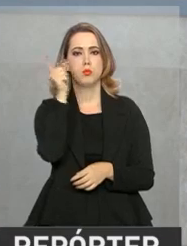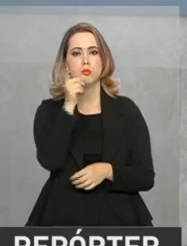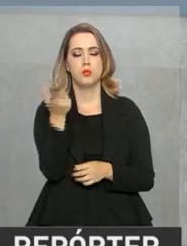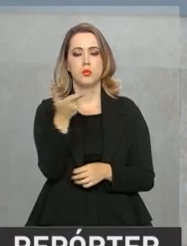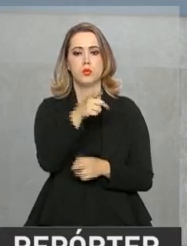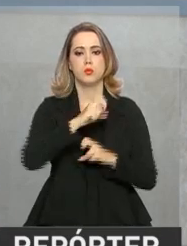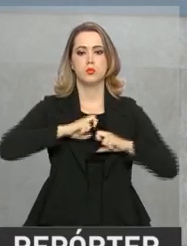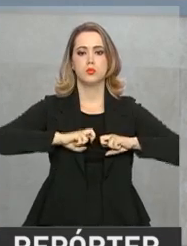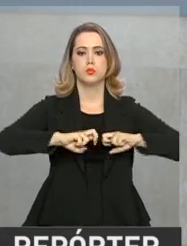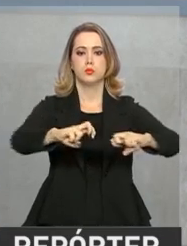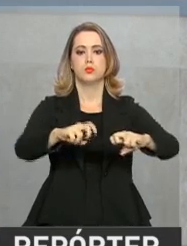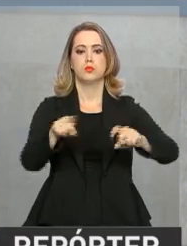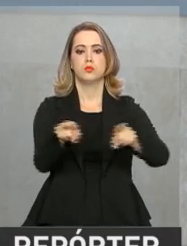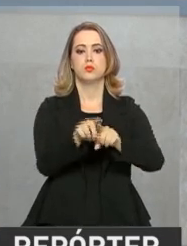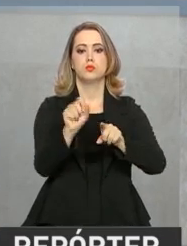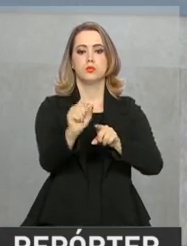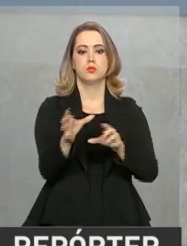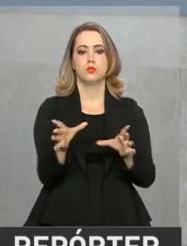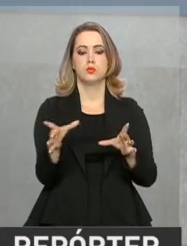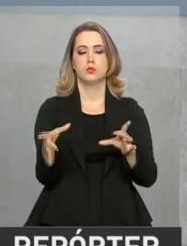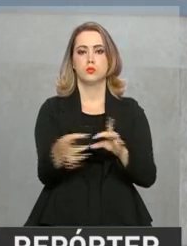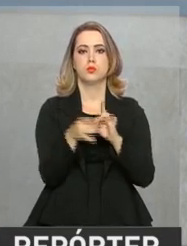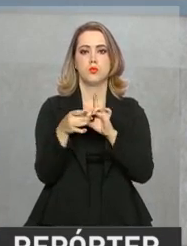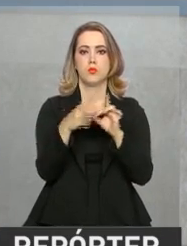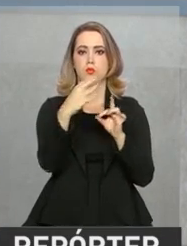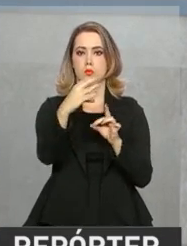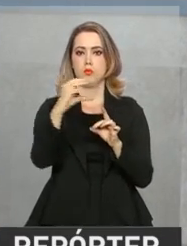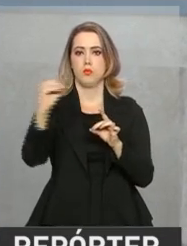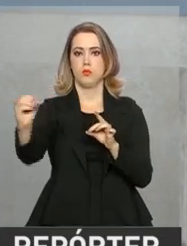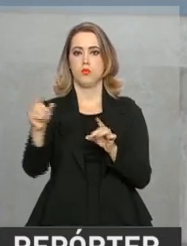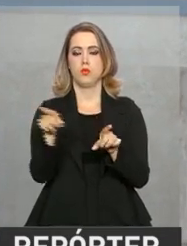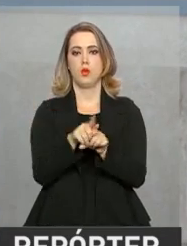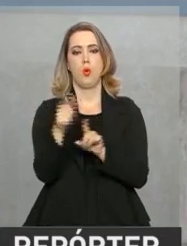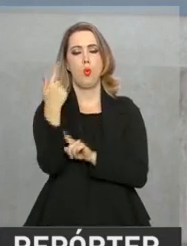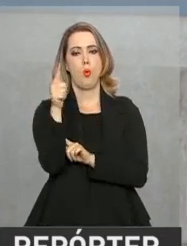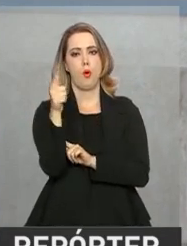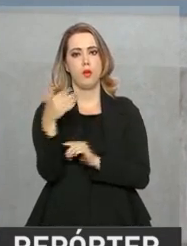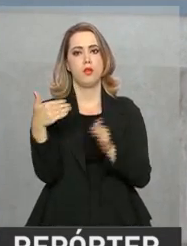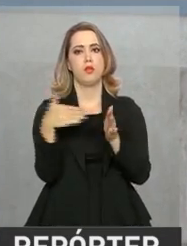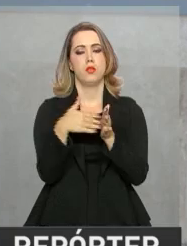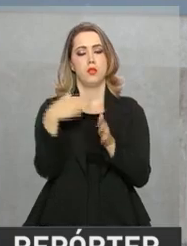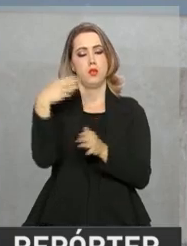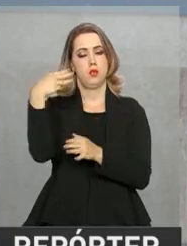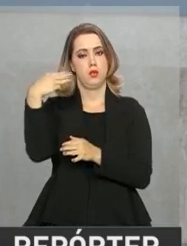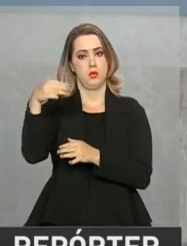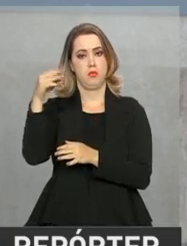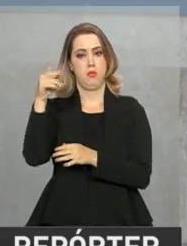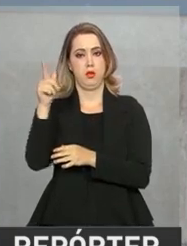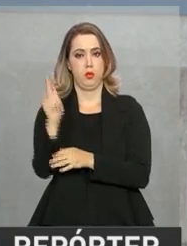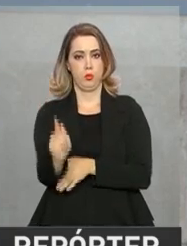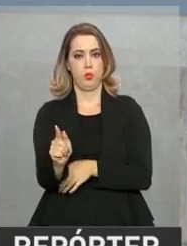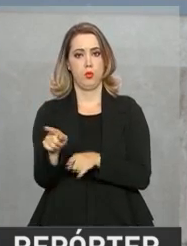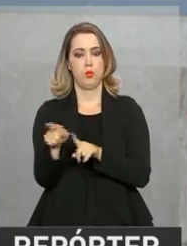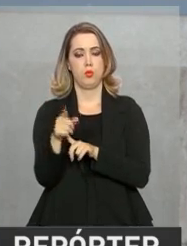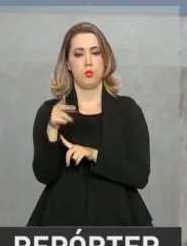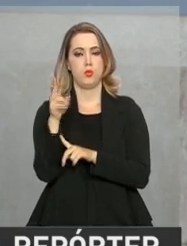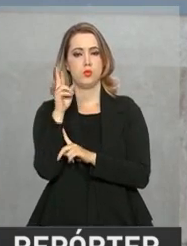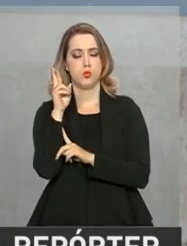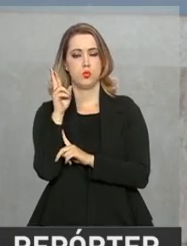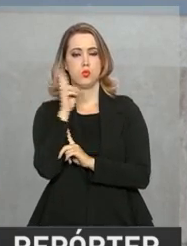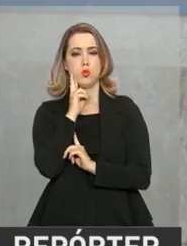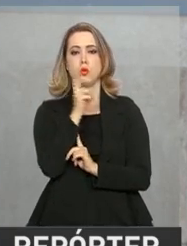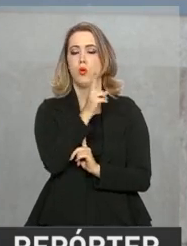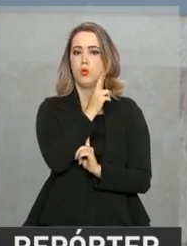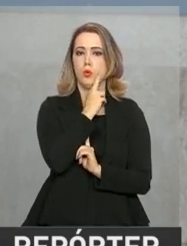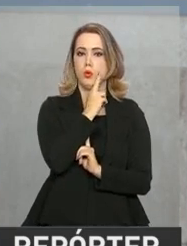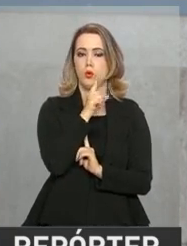Integração Centro-Oeste, que vai entre os estados de Goiás, Mato Grosso e Rondônia. Vale lembrar que no início do